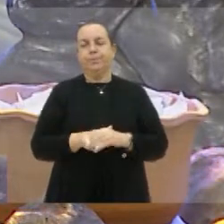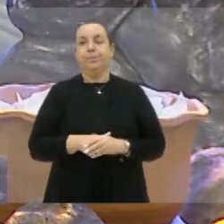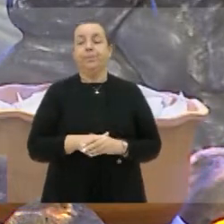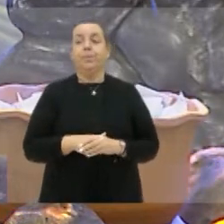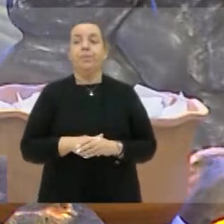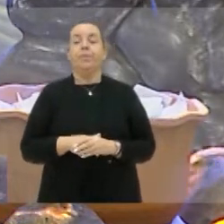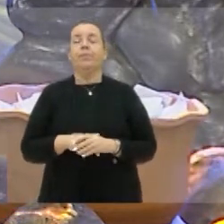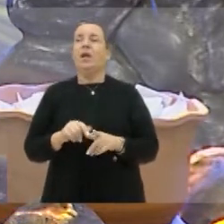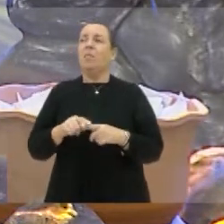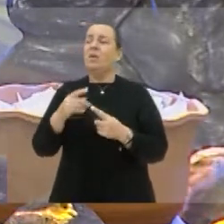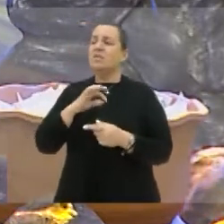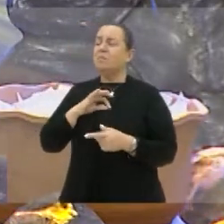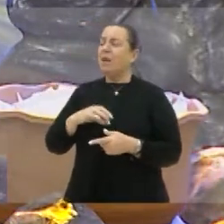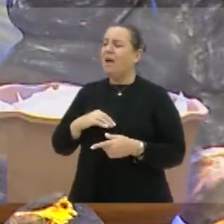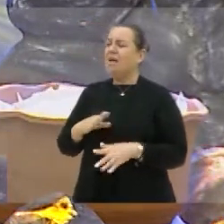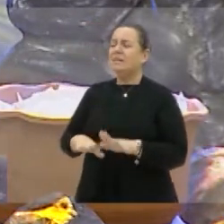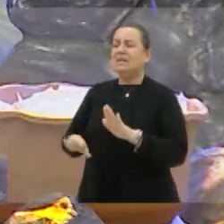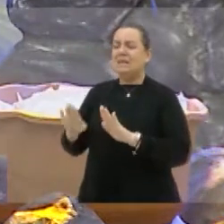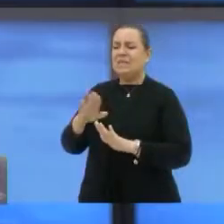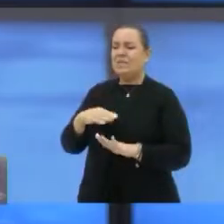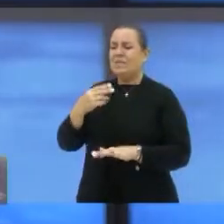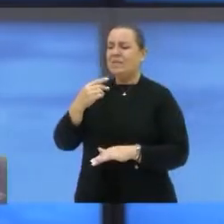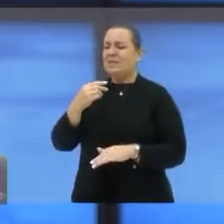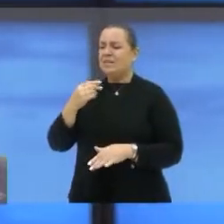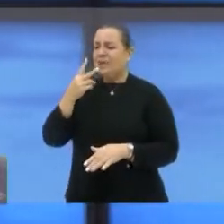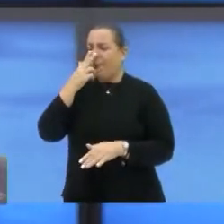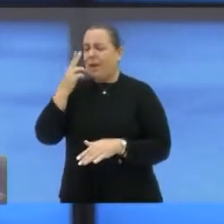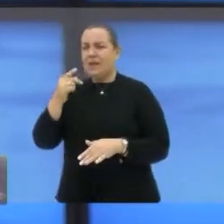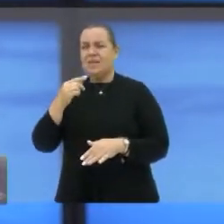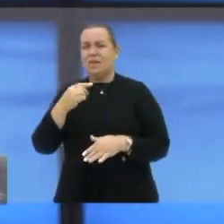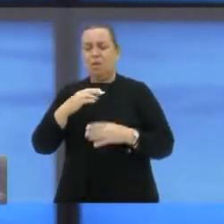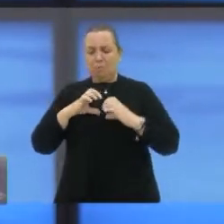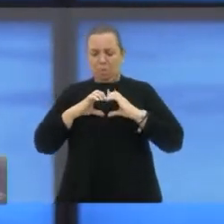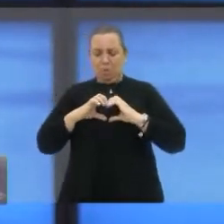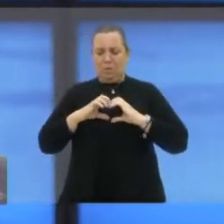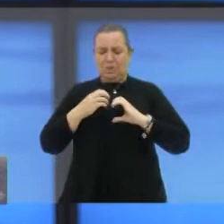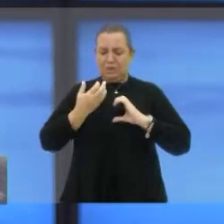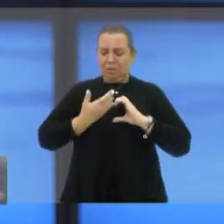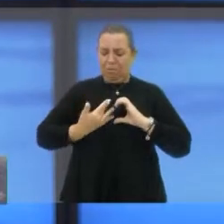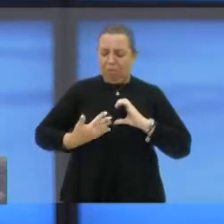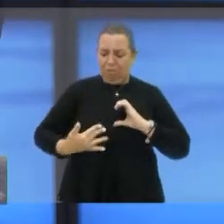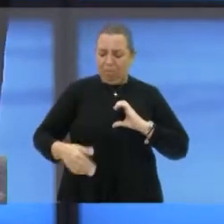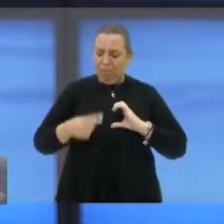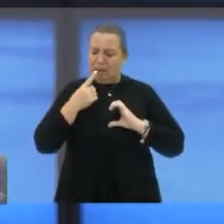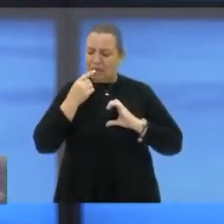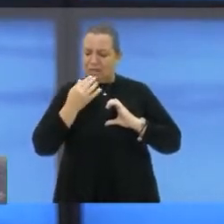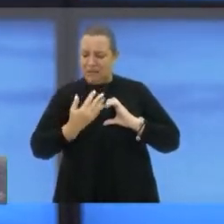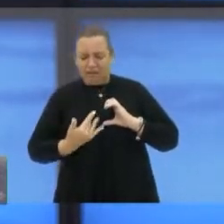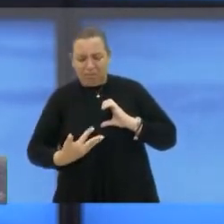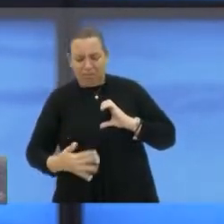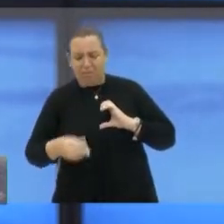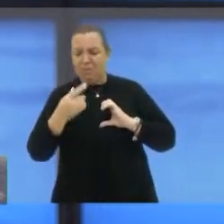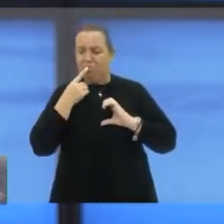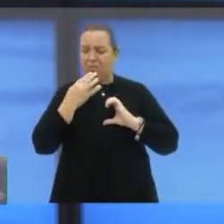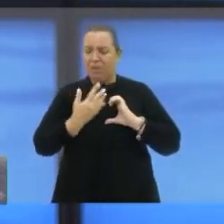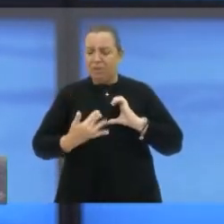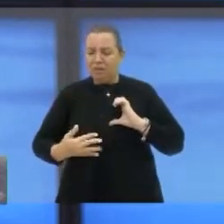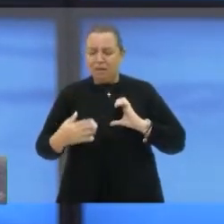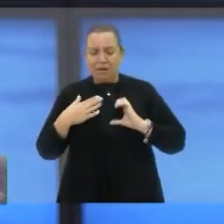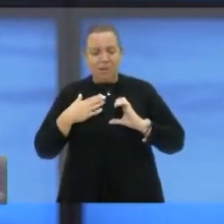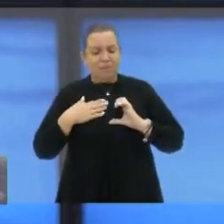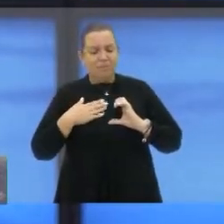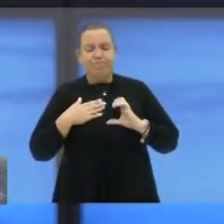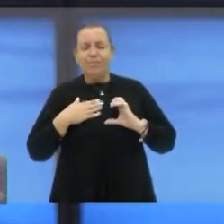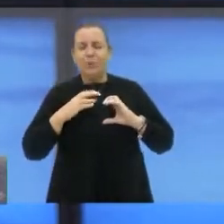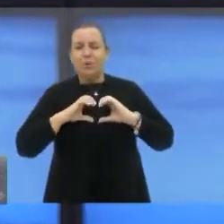Padre, parece que sangra o meu coração neste momento, e o Senhor vai falando, e o meu coração vai se aquecendo,